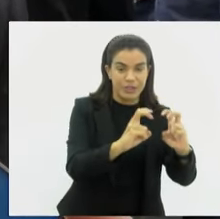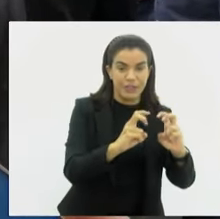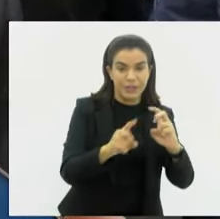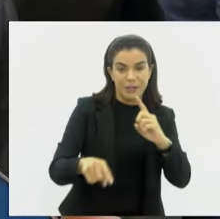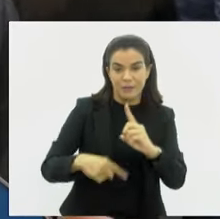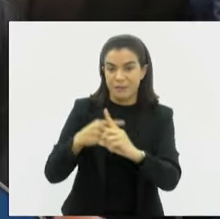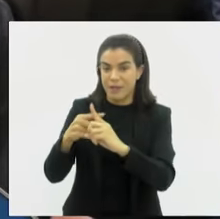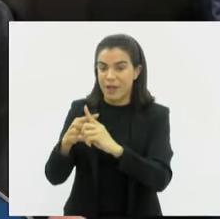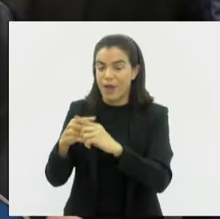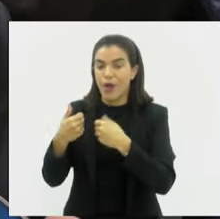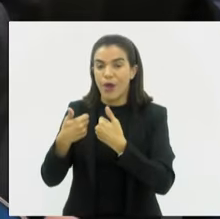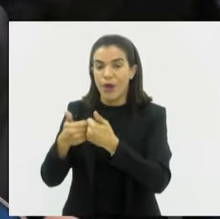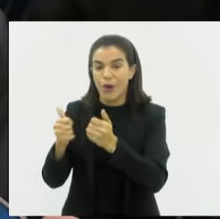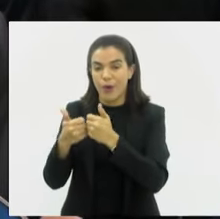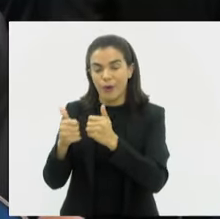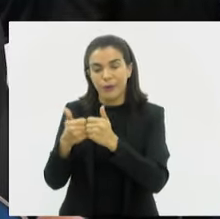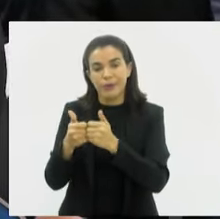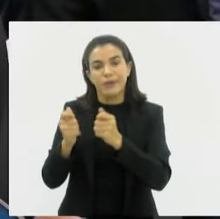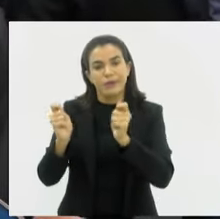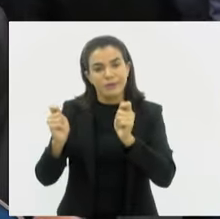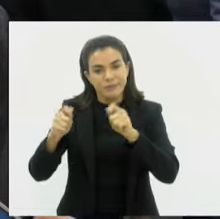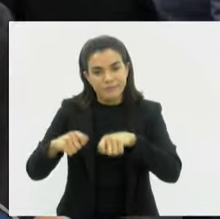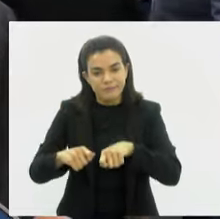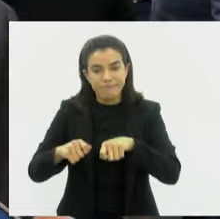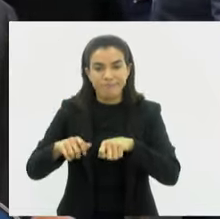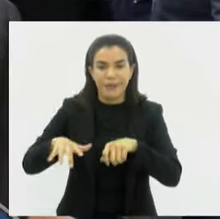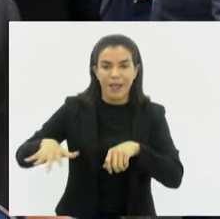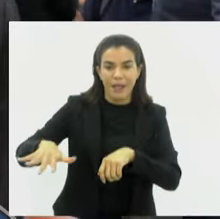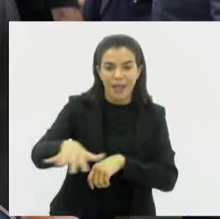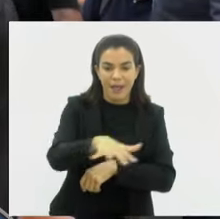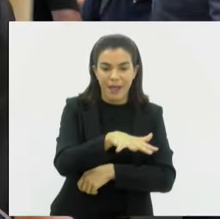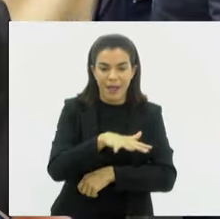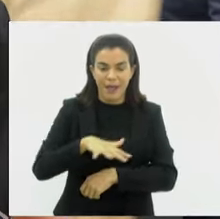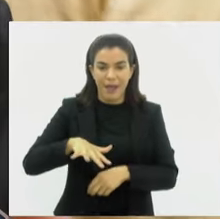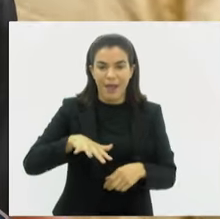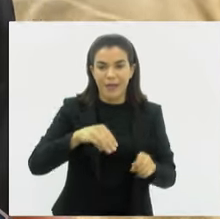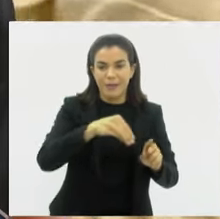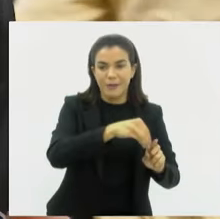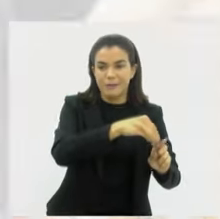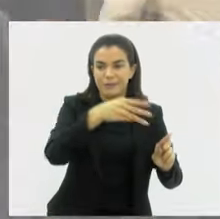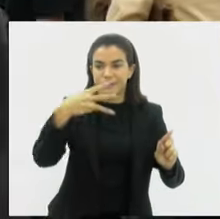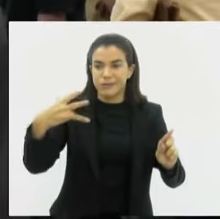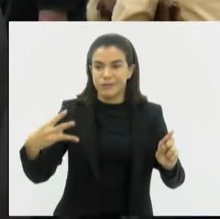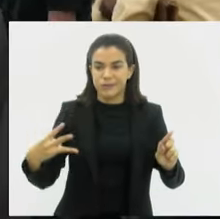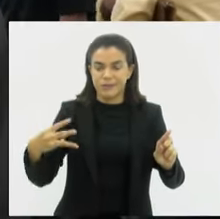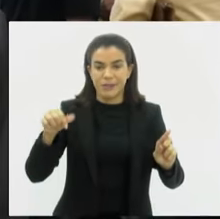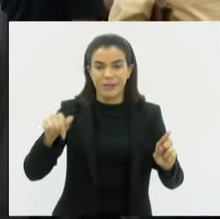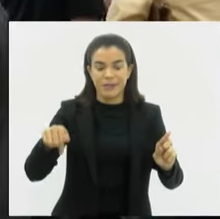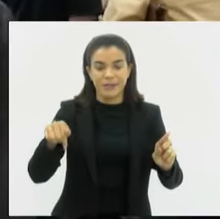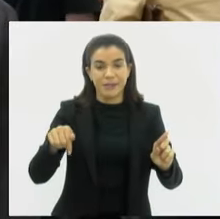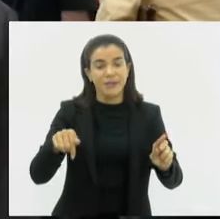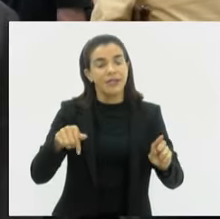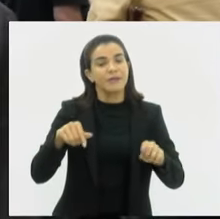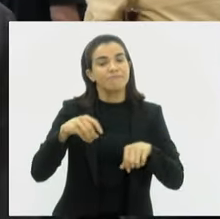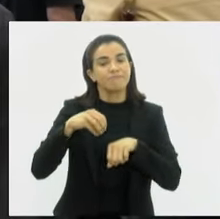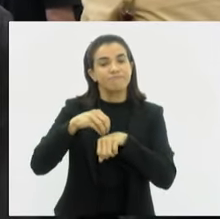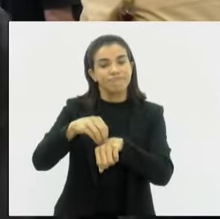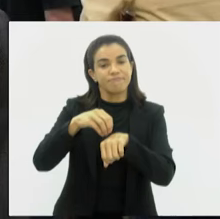E possibilita aquela região toda ali da Leopoldina ter uma saída por transporte. Mas, na